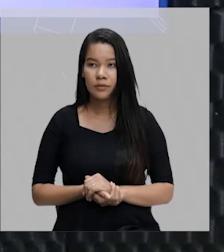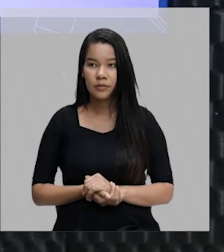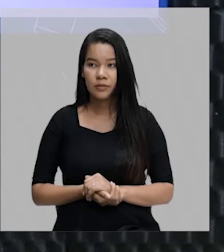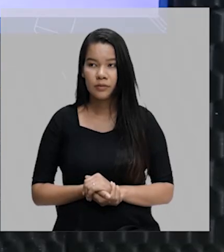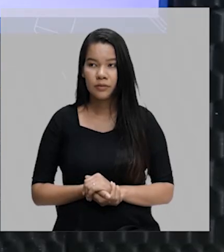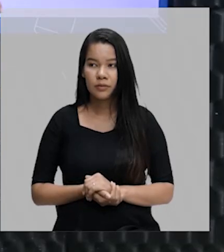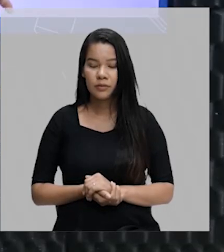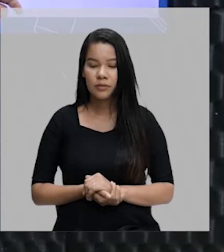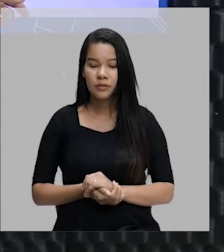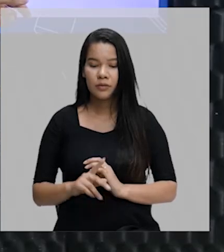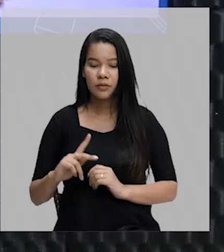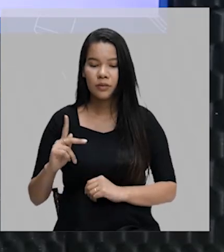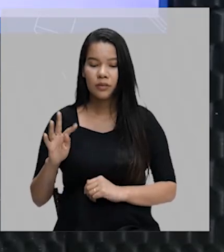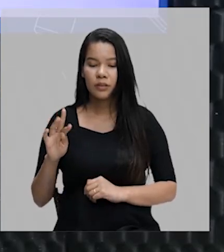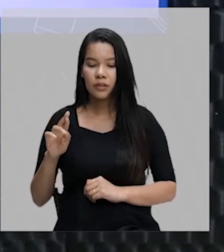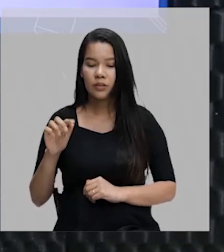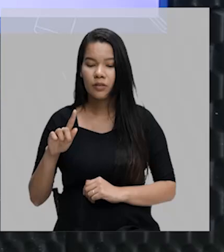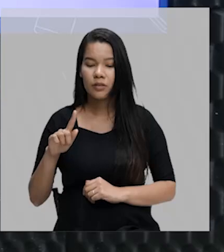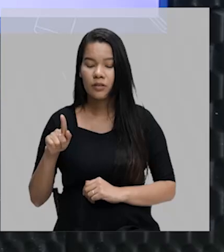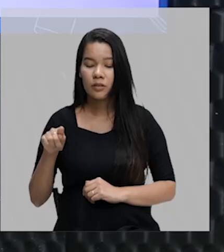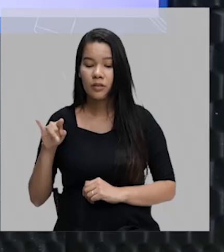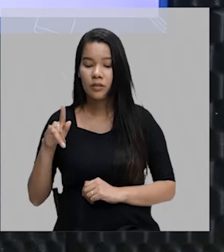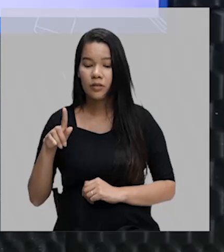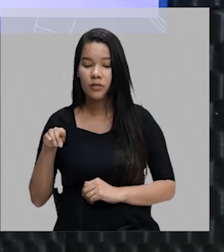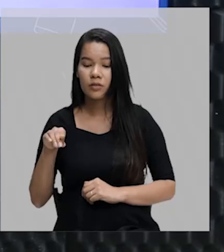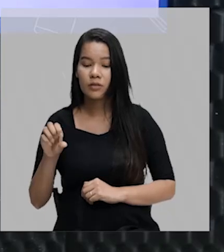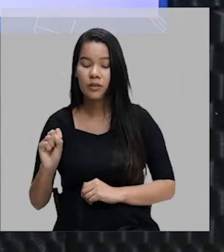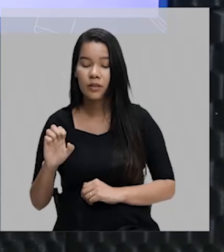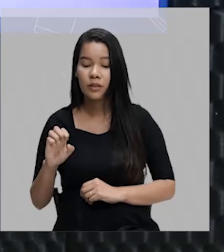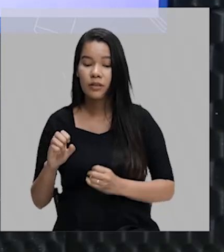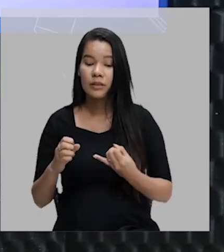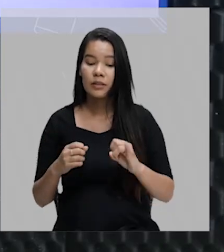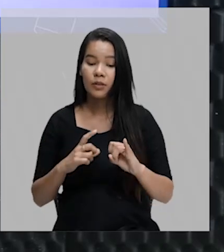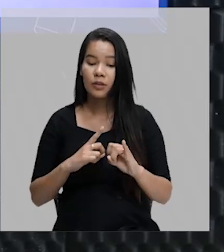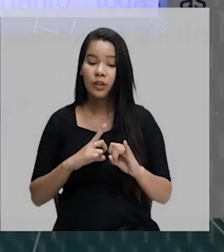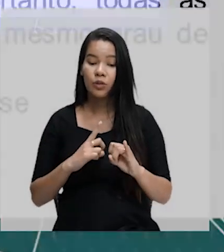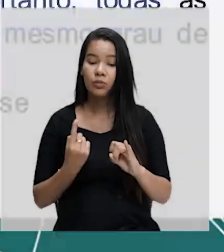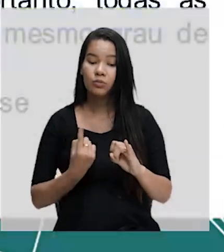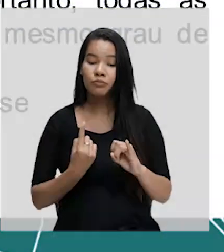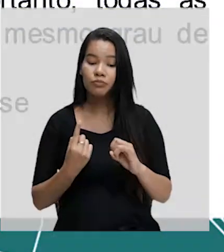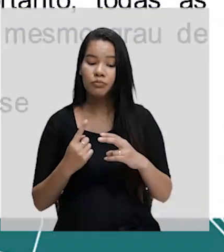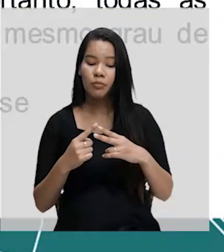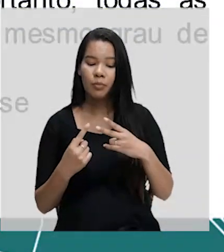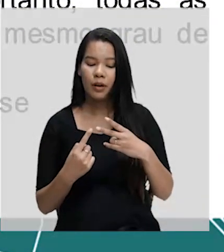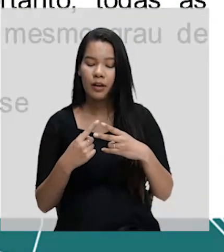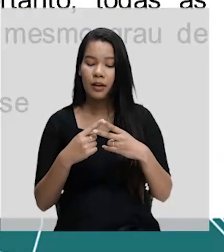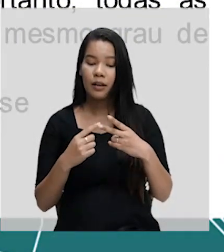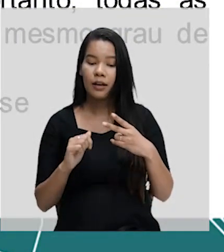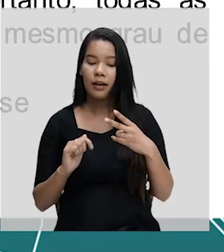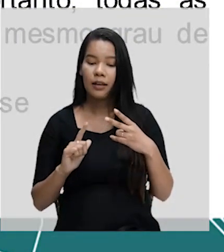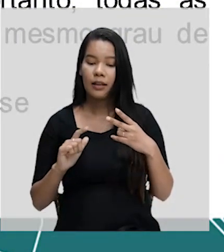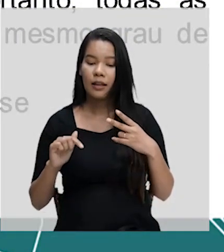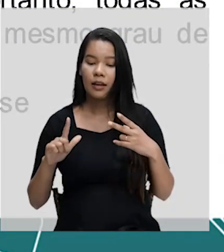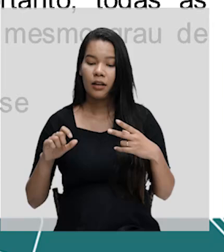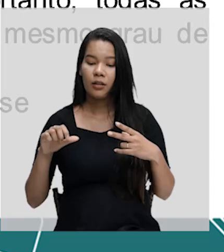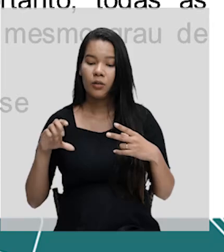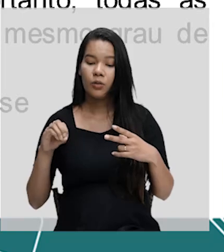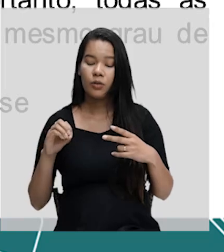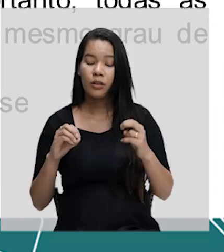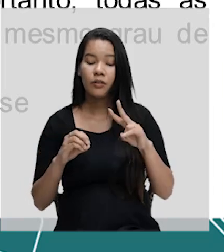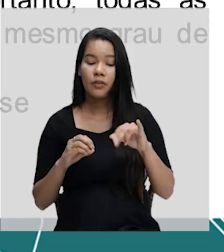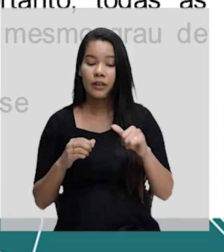A heterozigose é quando eu tenho um par de alelo que estará no seu formato